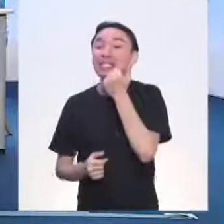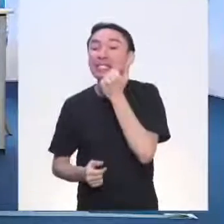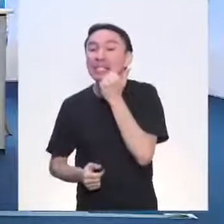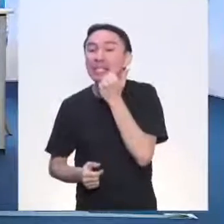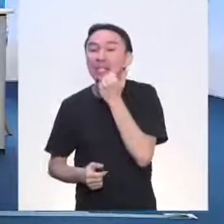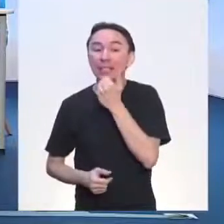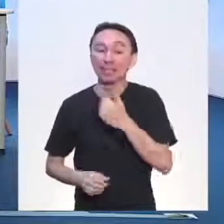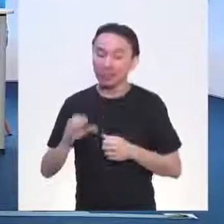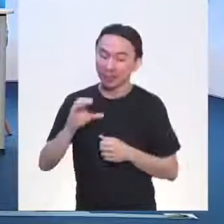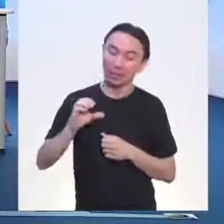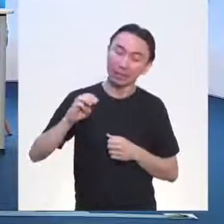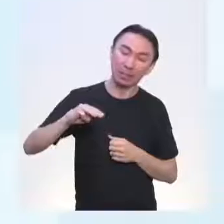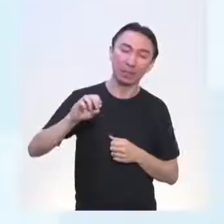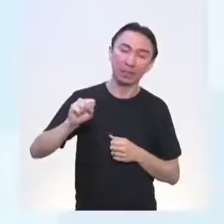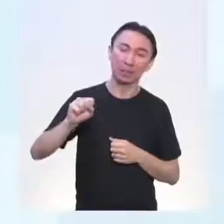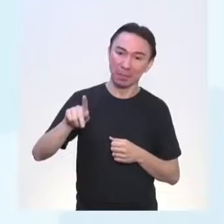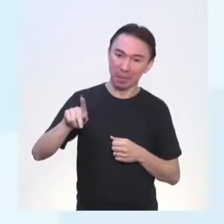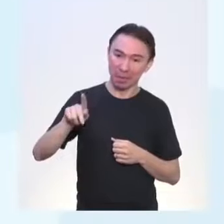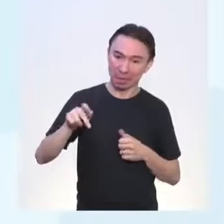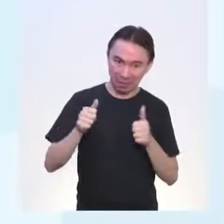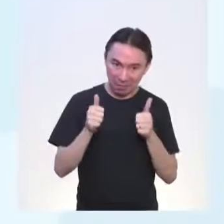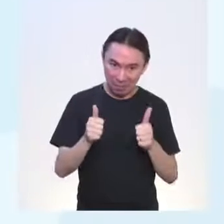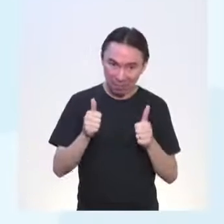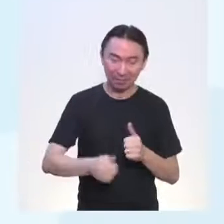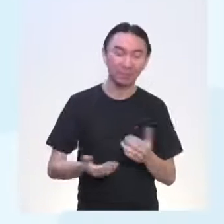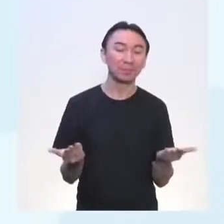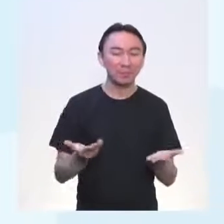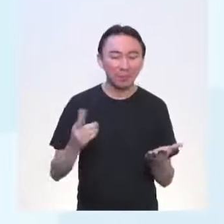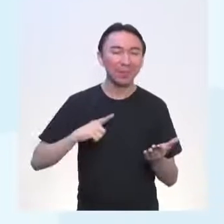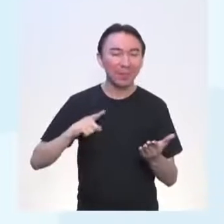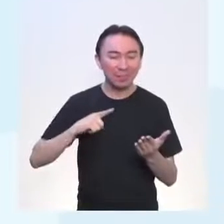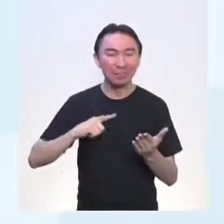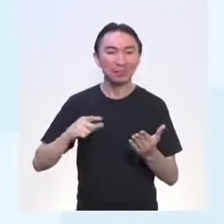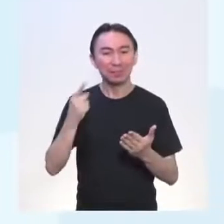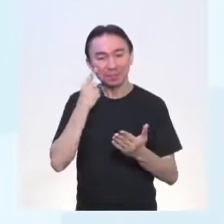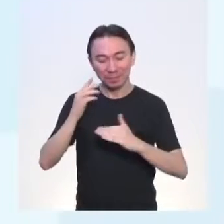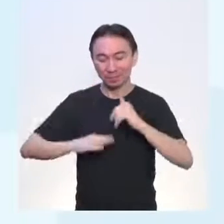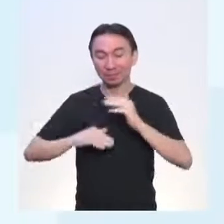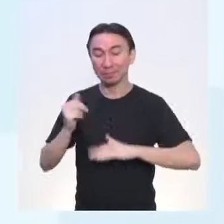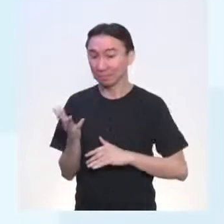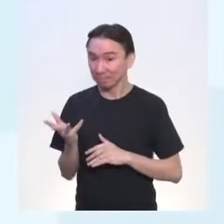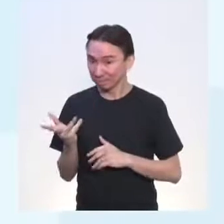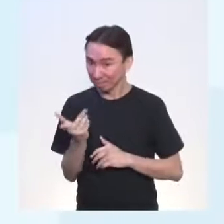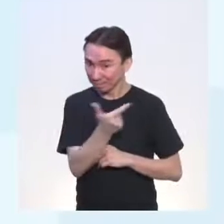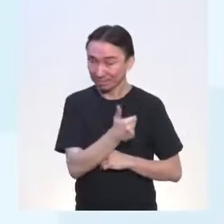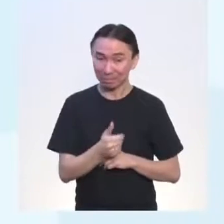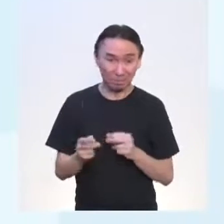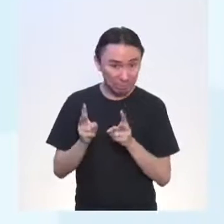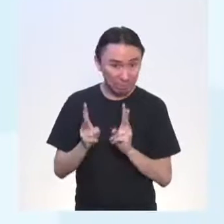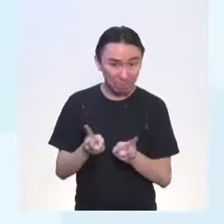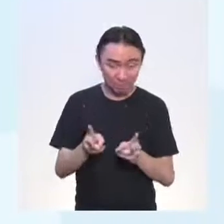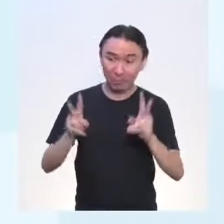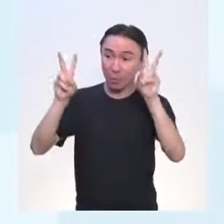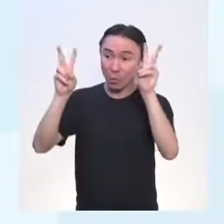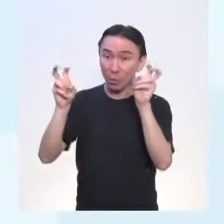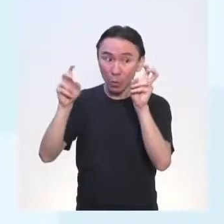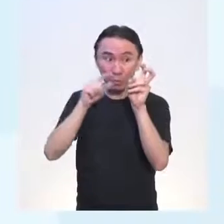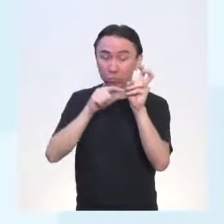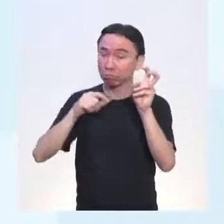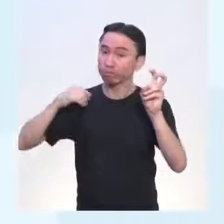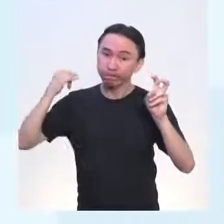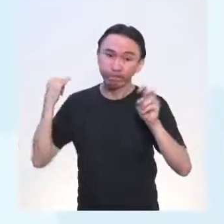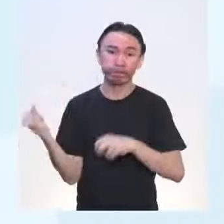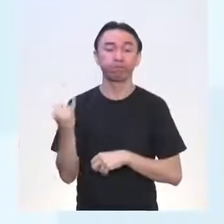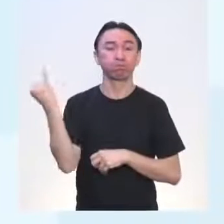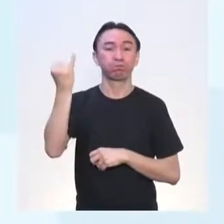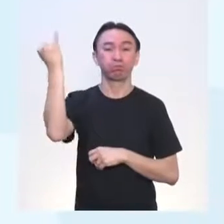A habilidade de hoje que a gente vai trabalhar, como eu disse para vocês, a gente vai dar continuidade para esse assunto que é extremamente interessante e importante para nós. É